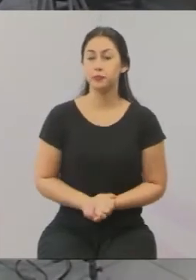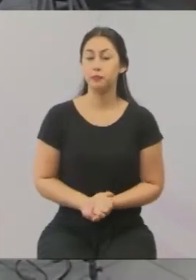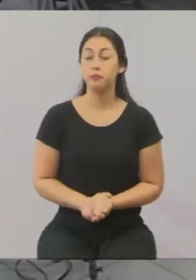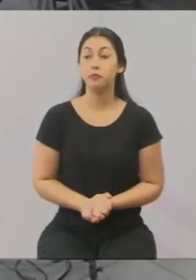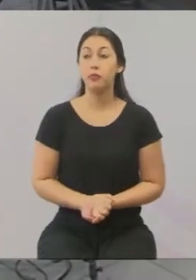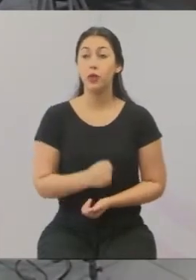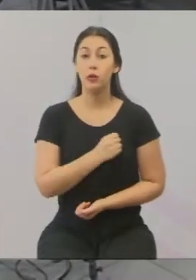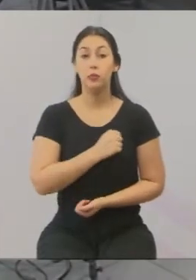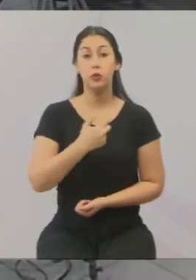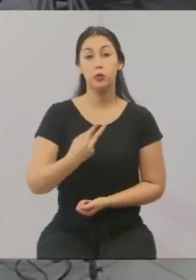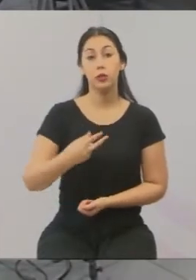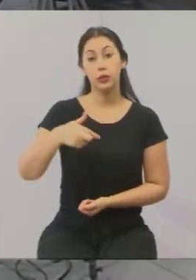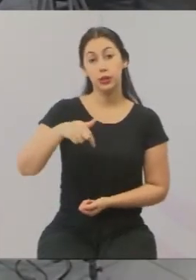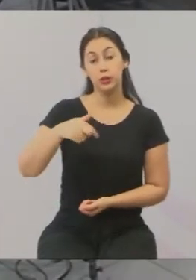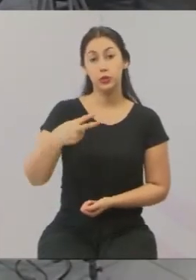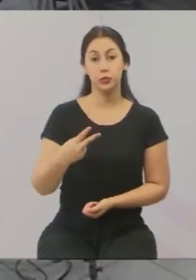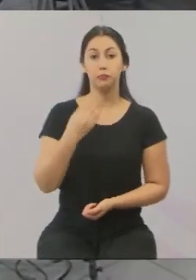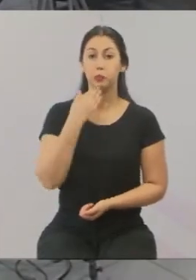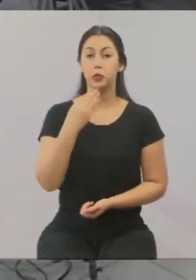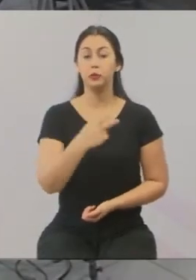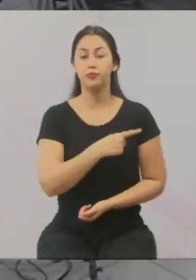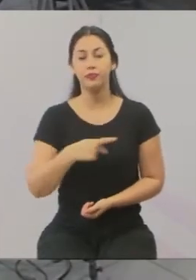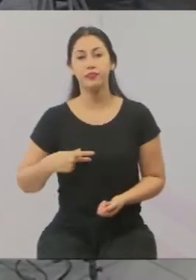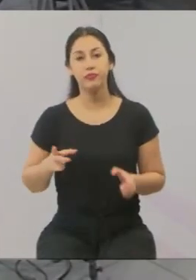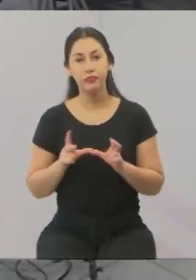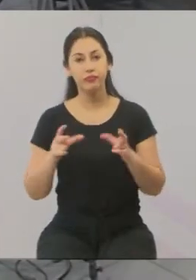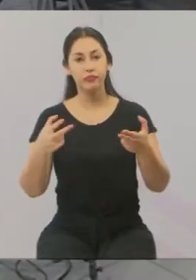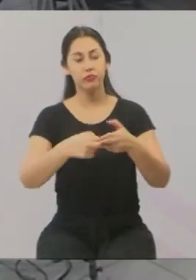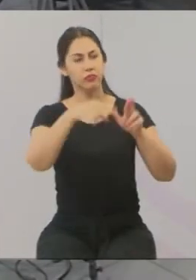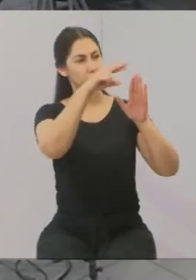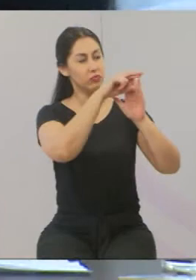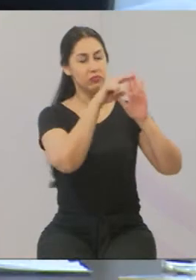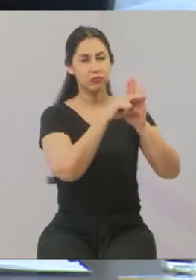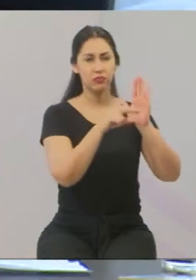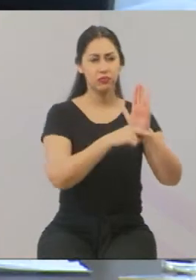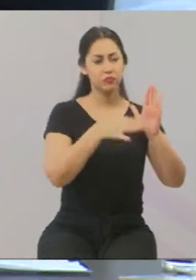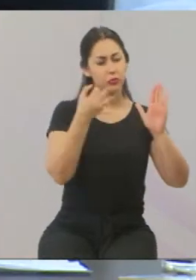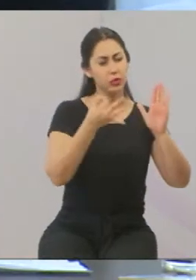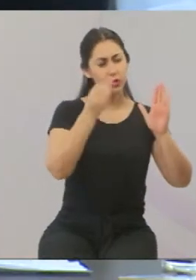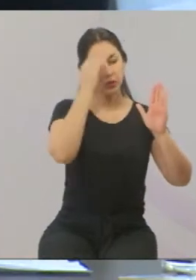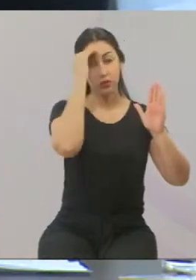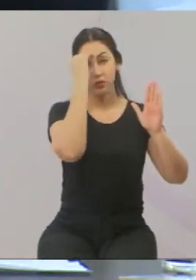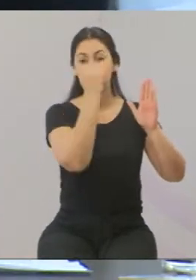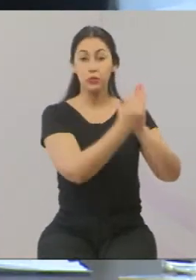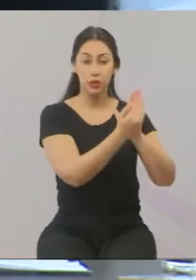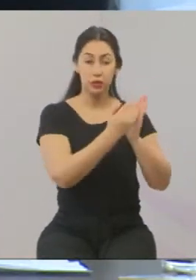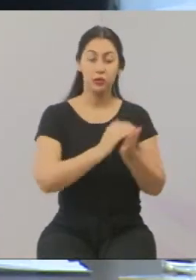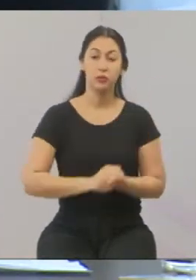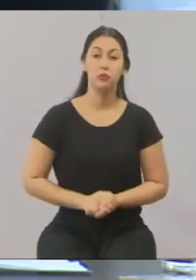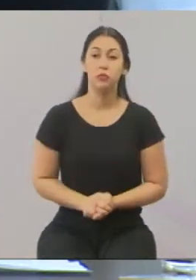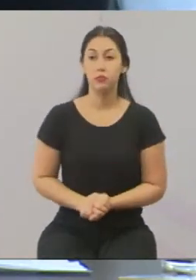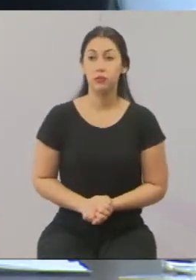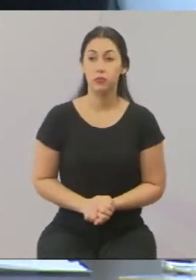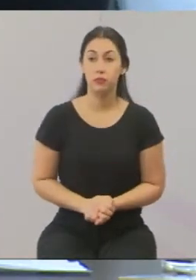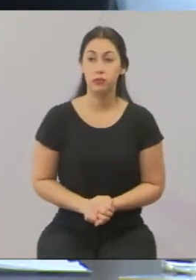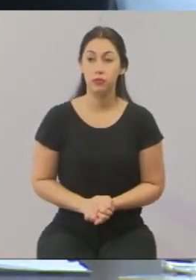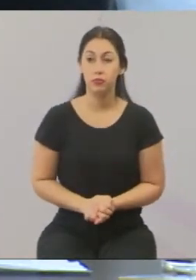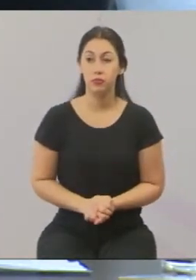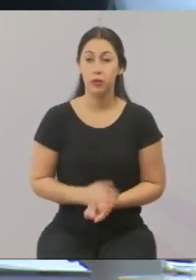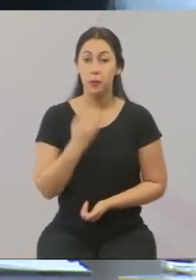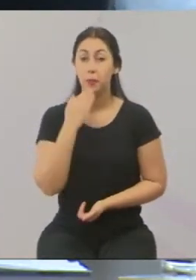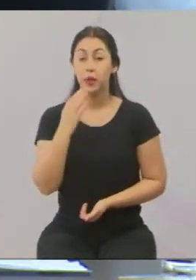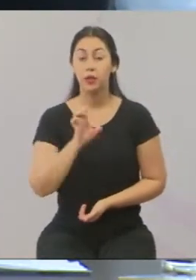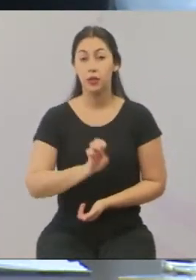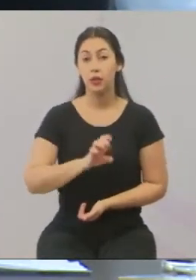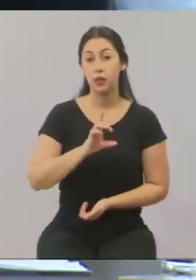Requerimento 272. Requeremos ao excelentíssimo senhor presidente desta Casa, ouvido e aprovado pela Igreja Plenário, cumpridas as formalidades regimentais, seja oficiada a